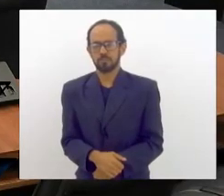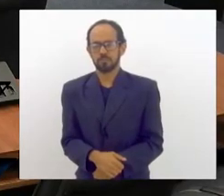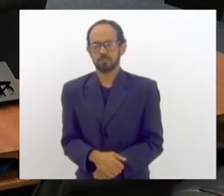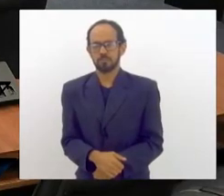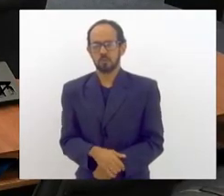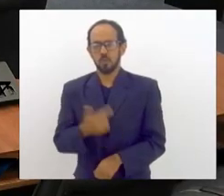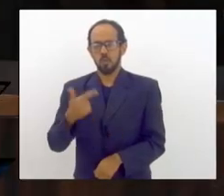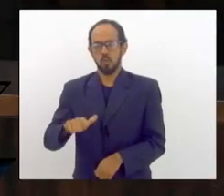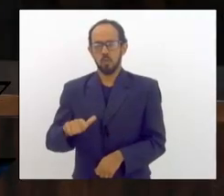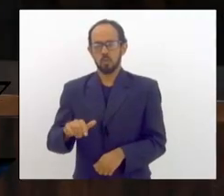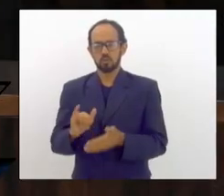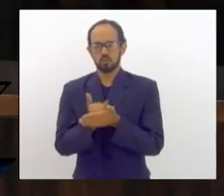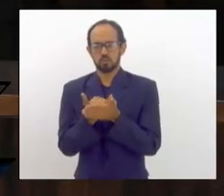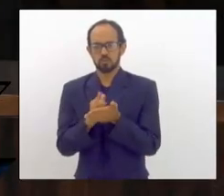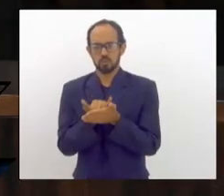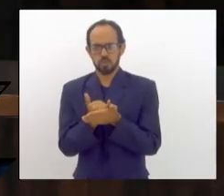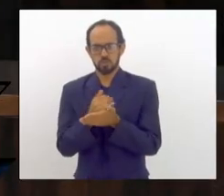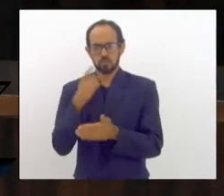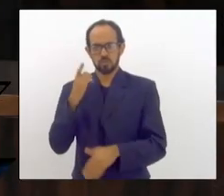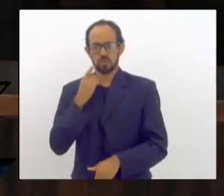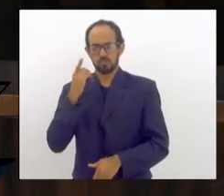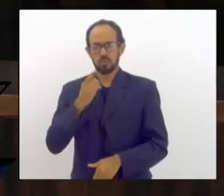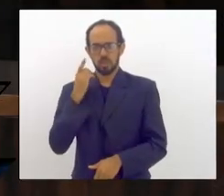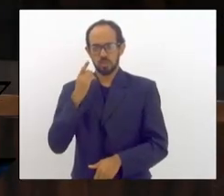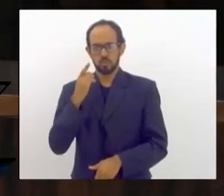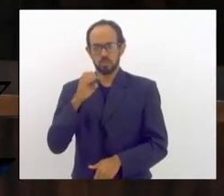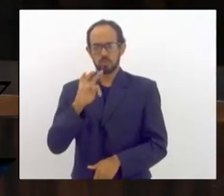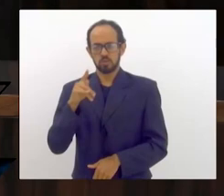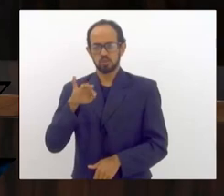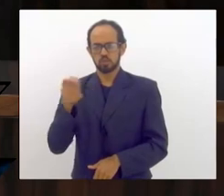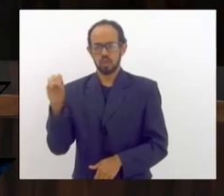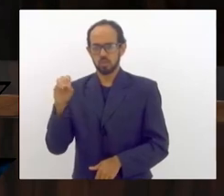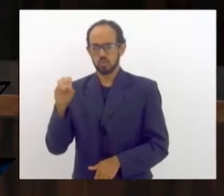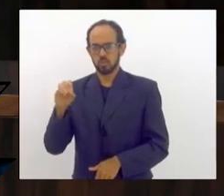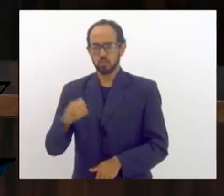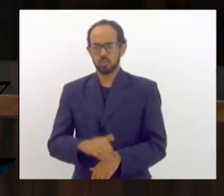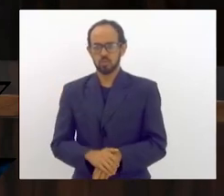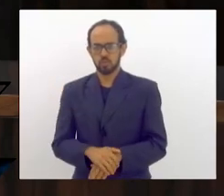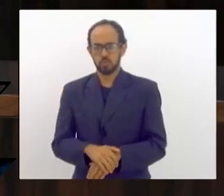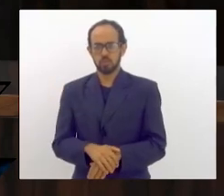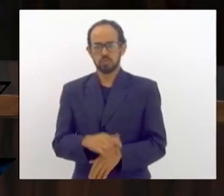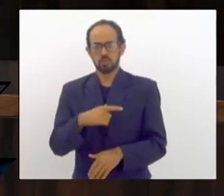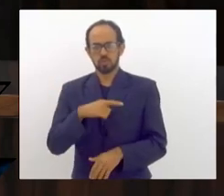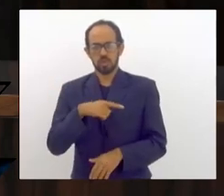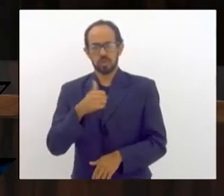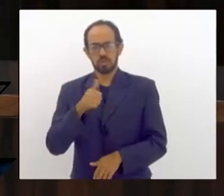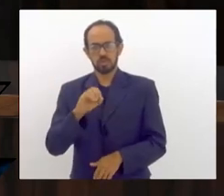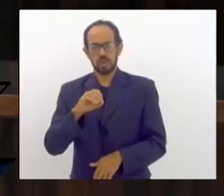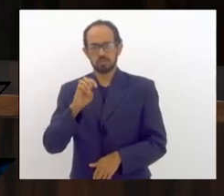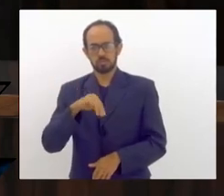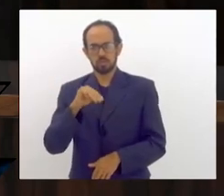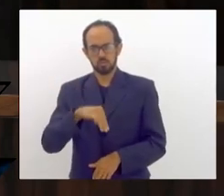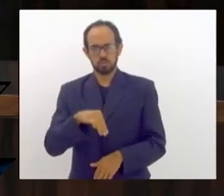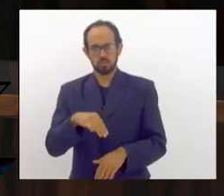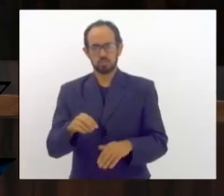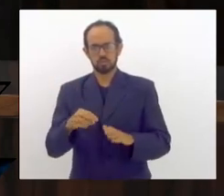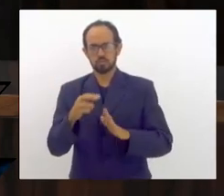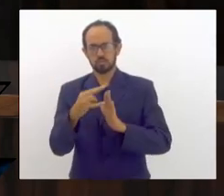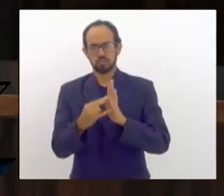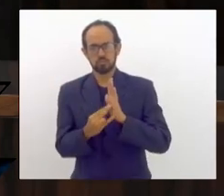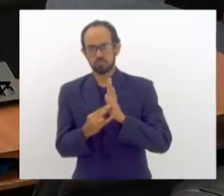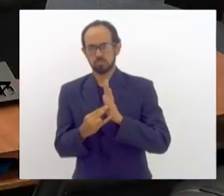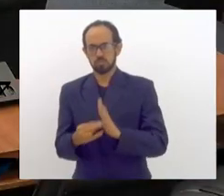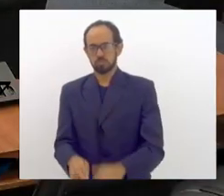Próximo orador inscrito, deputado Thiago Gagliasso. Vossa Excelência tem 10 minutos, regimental.